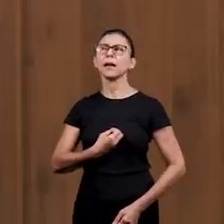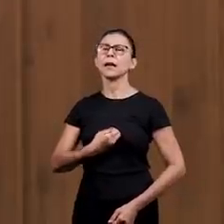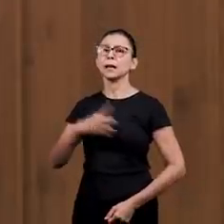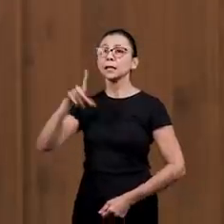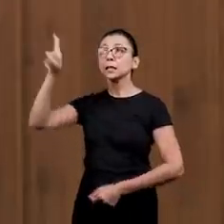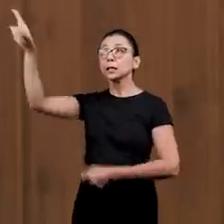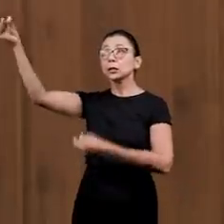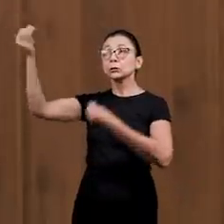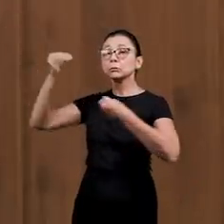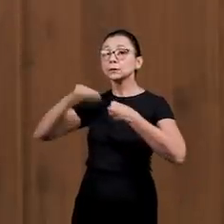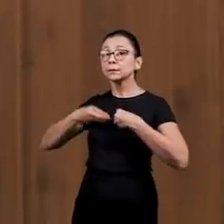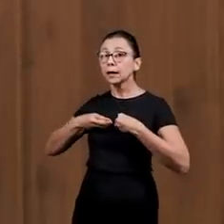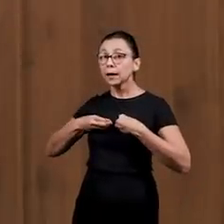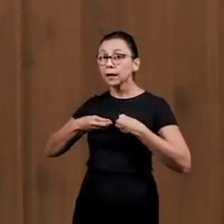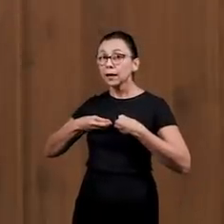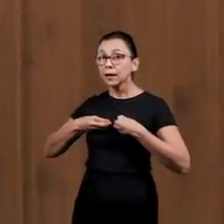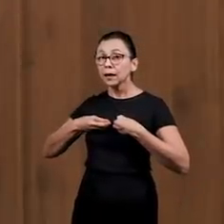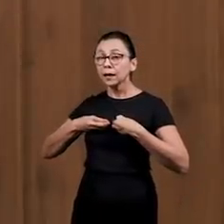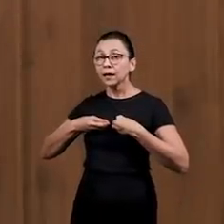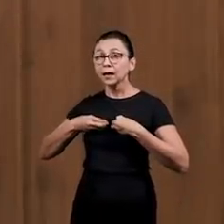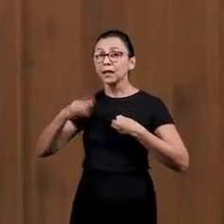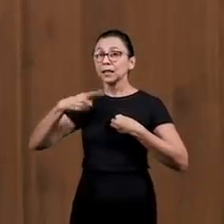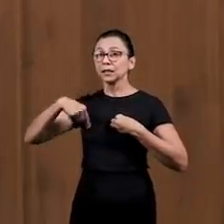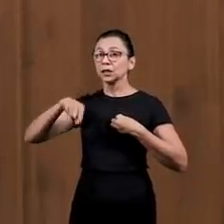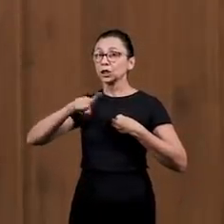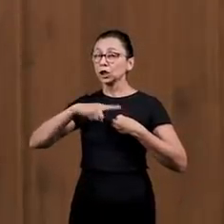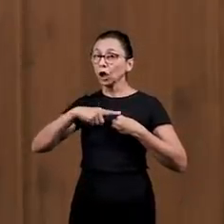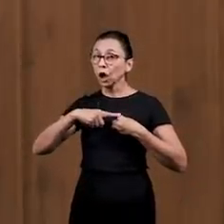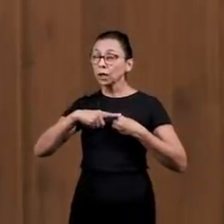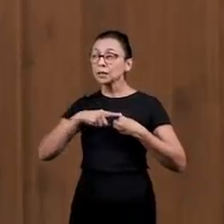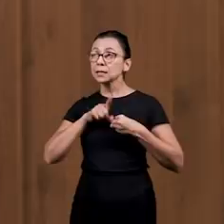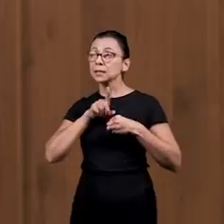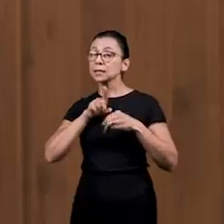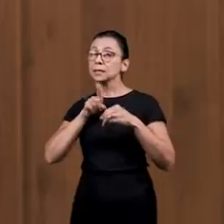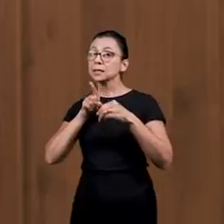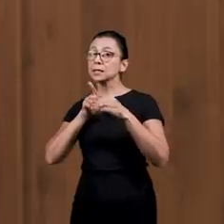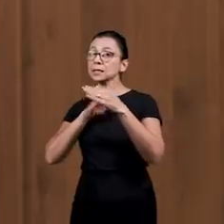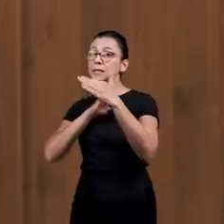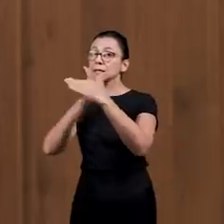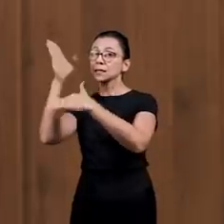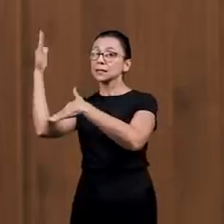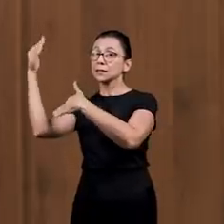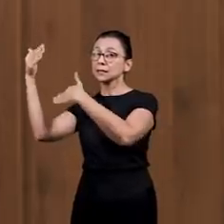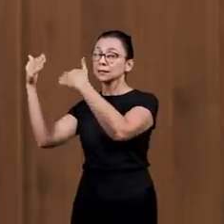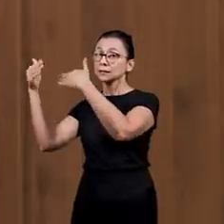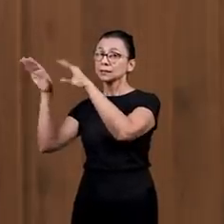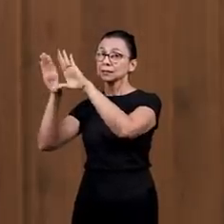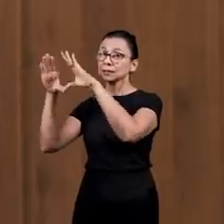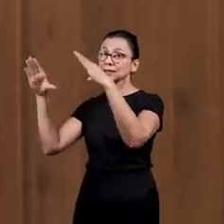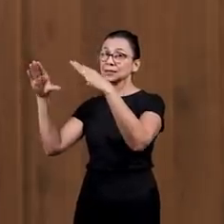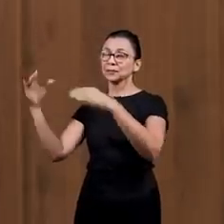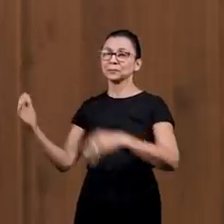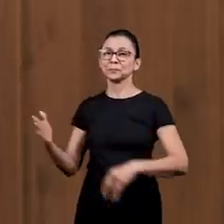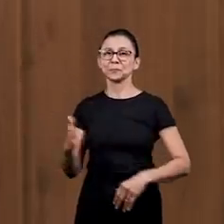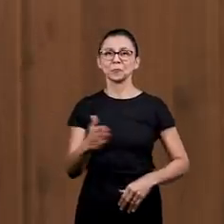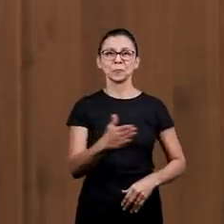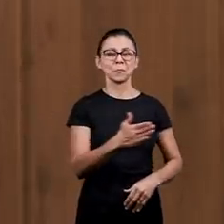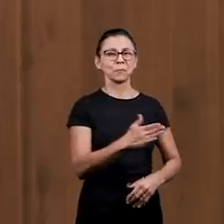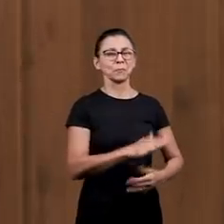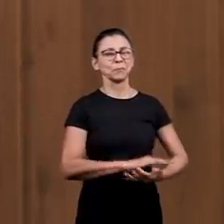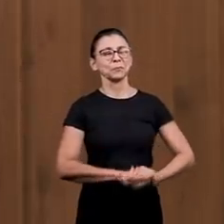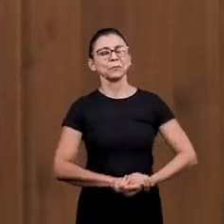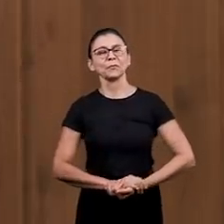que vai nos levar à eternidade. E hoje daremos continuidade ao assunto que vimos na aula passada,